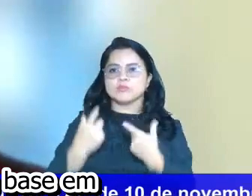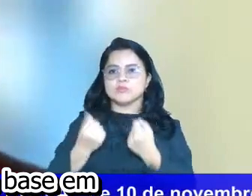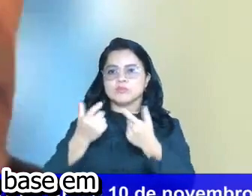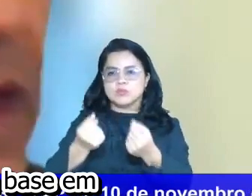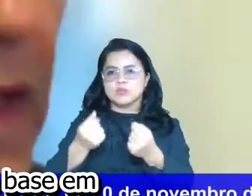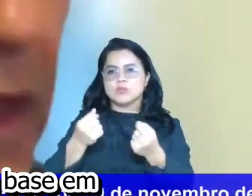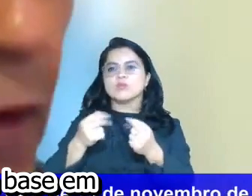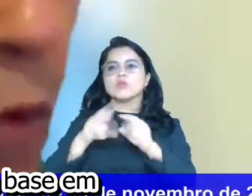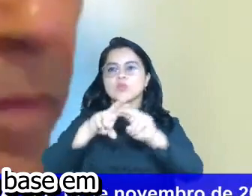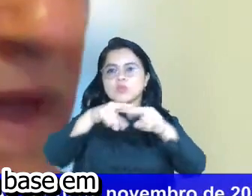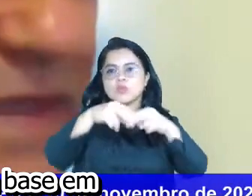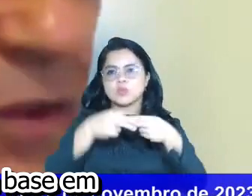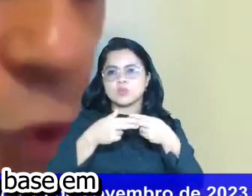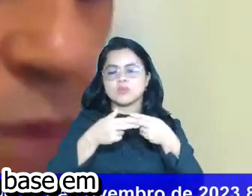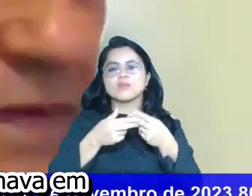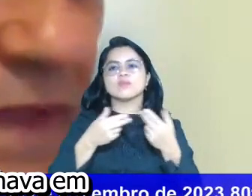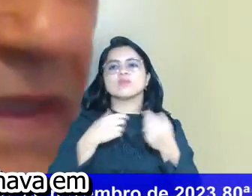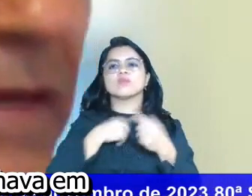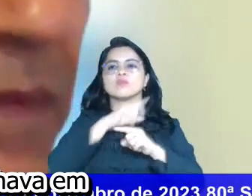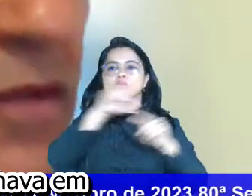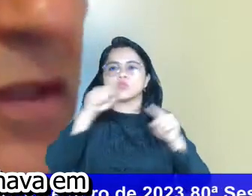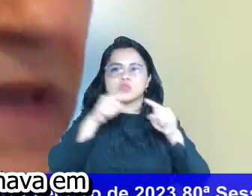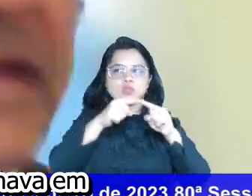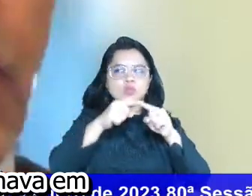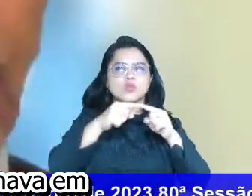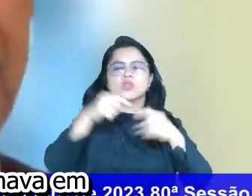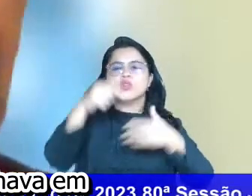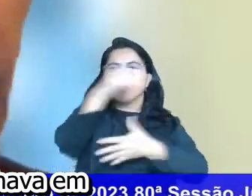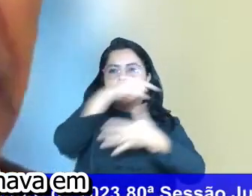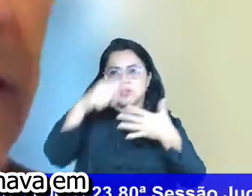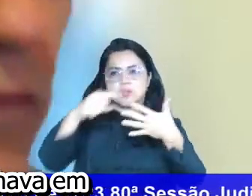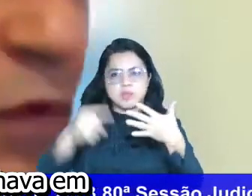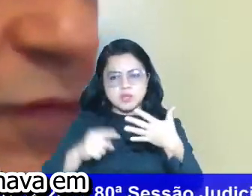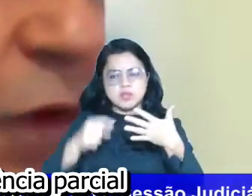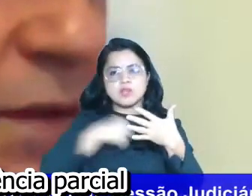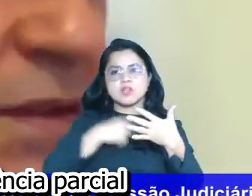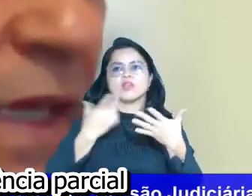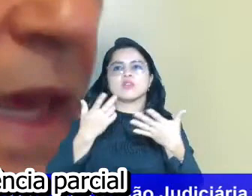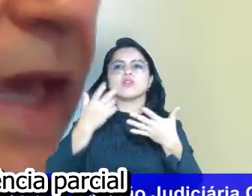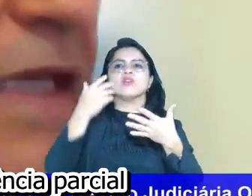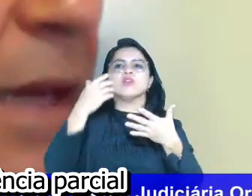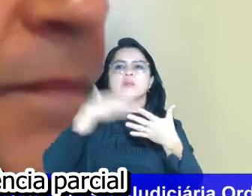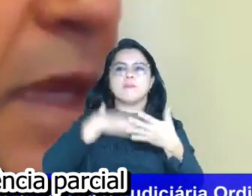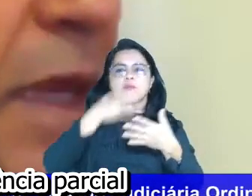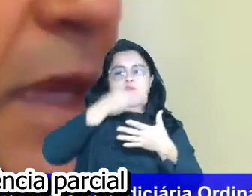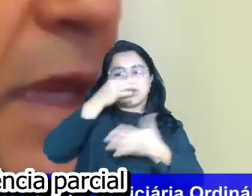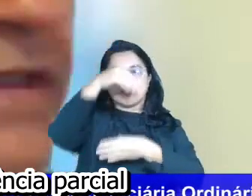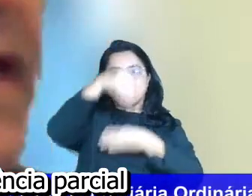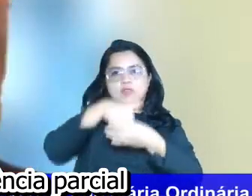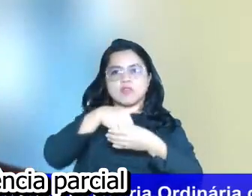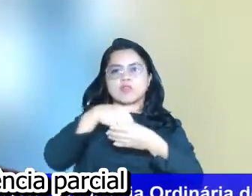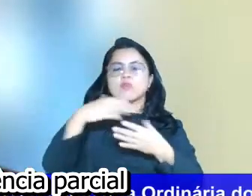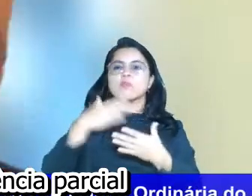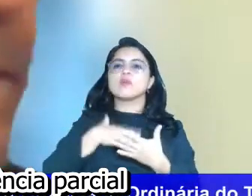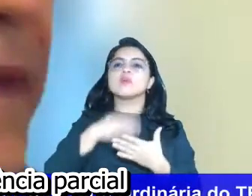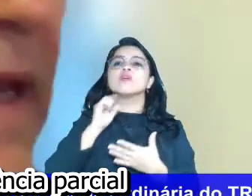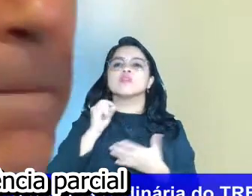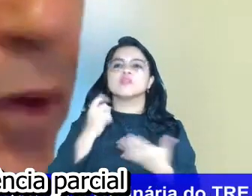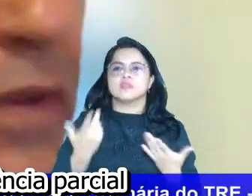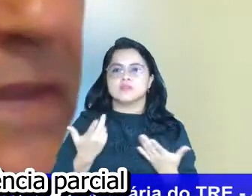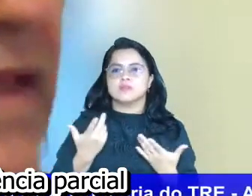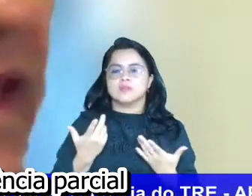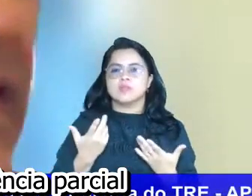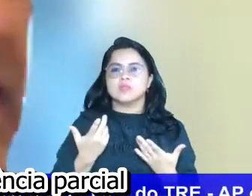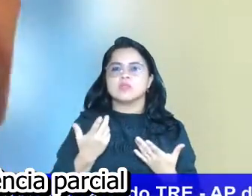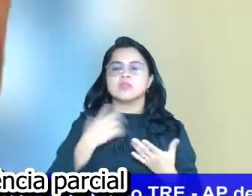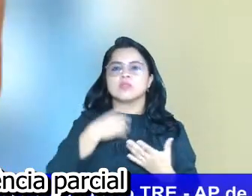por isso, com base em todos esses elementos e mais alguns que eu alinhava em meus votos, é que a minha conclusão é